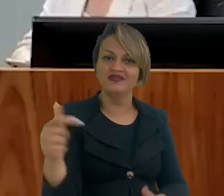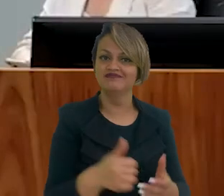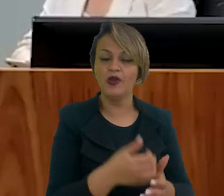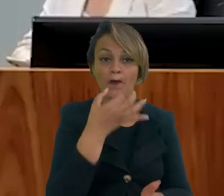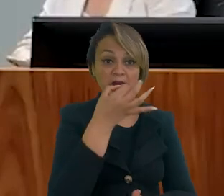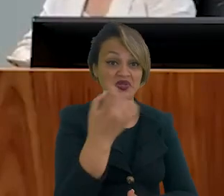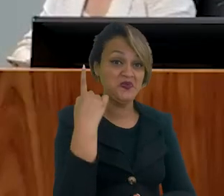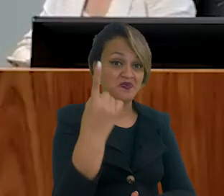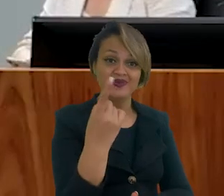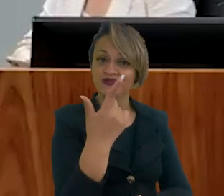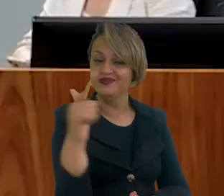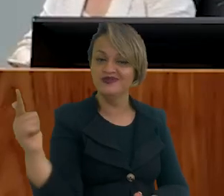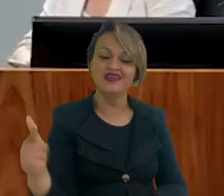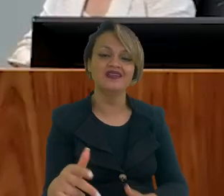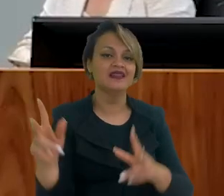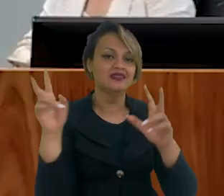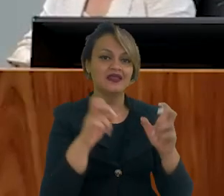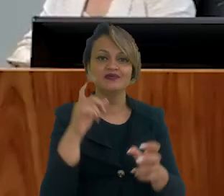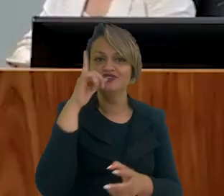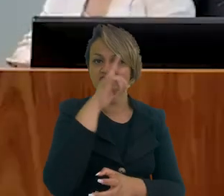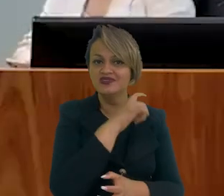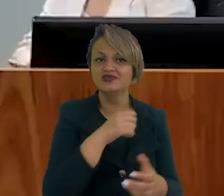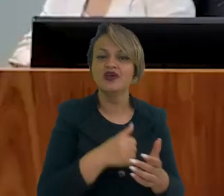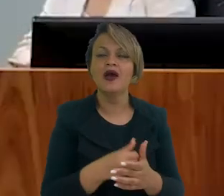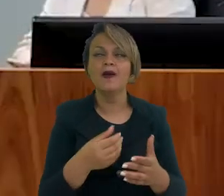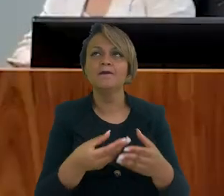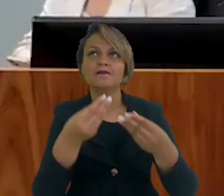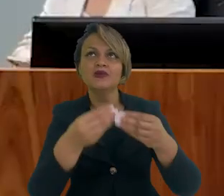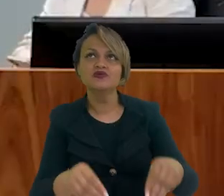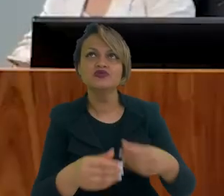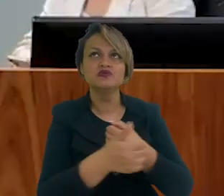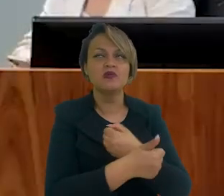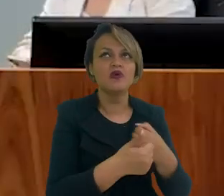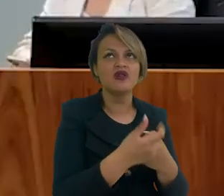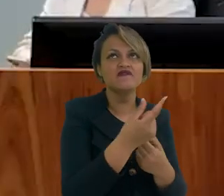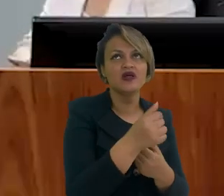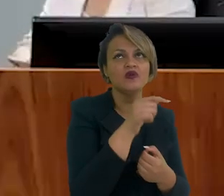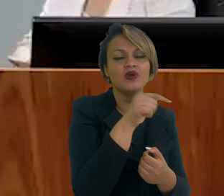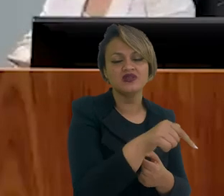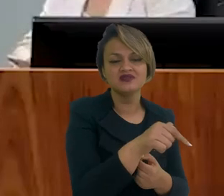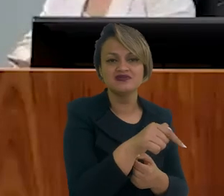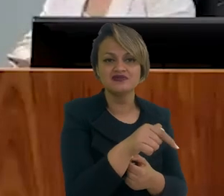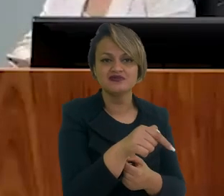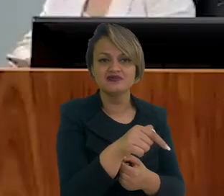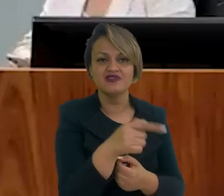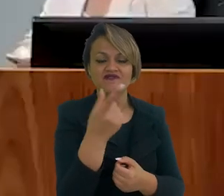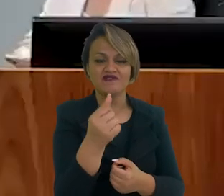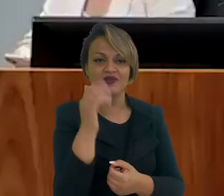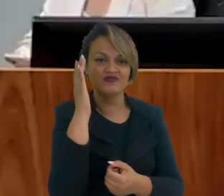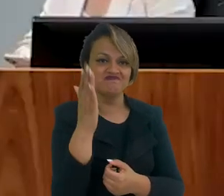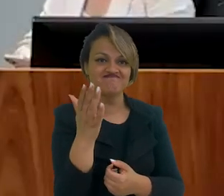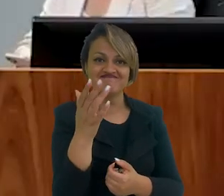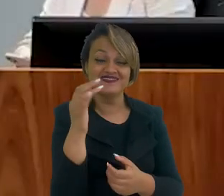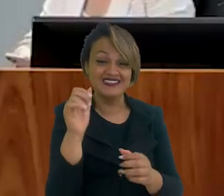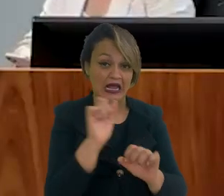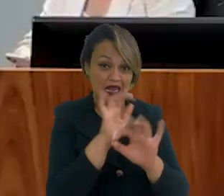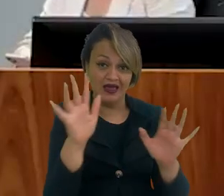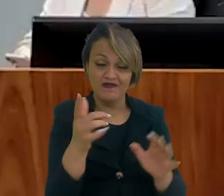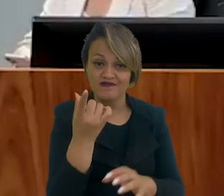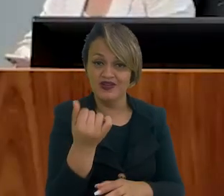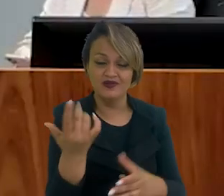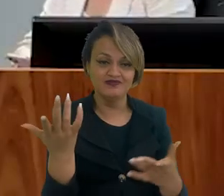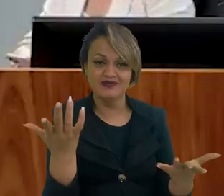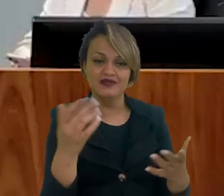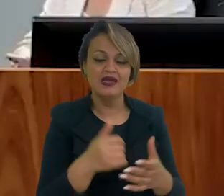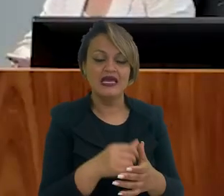eles não chega uma conclusão definitiva são temas difíceis né não tem como dizer o dano moral vale tanto quanto